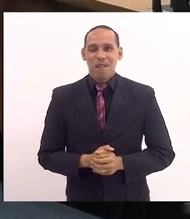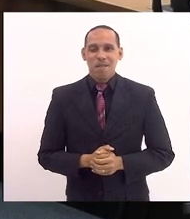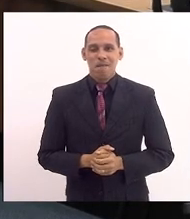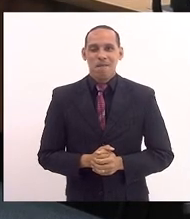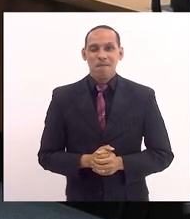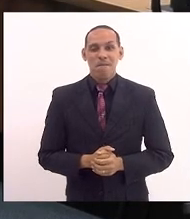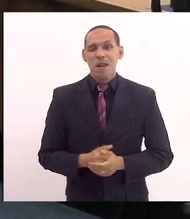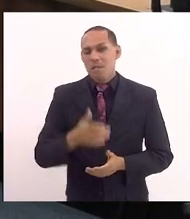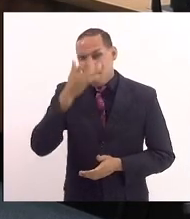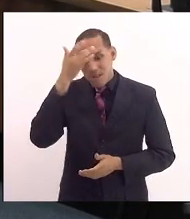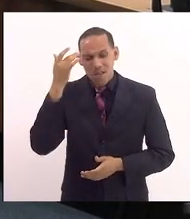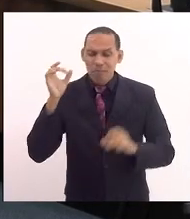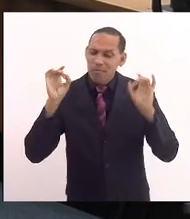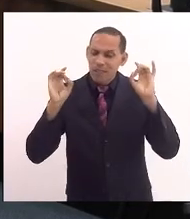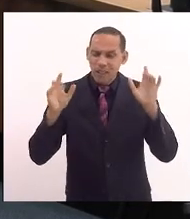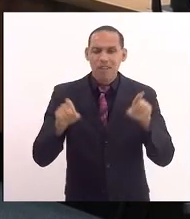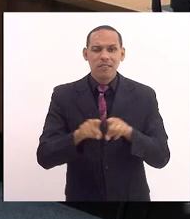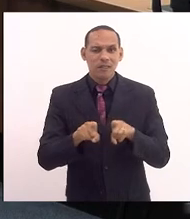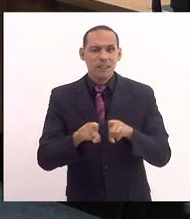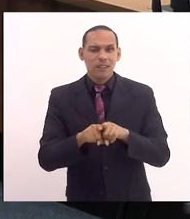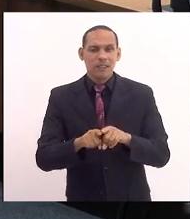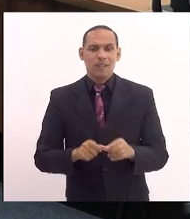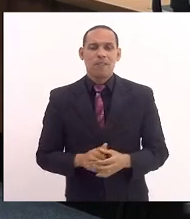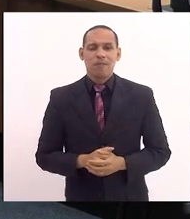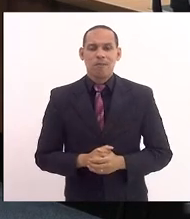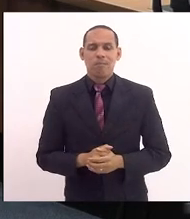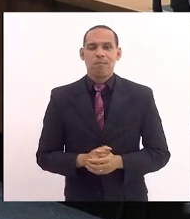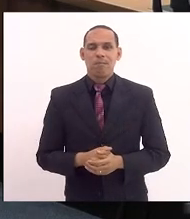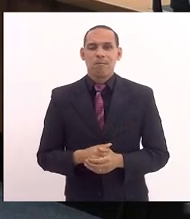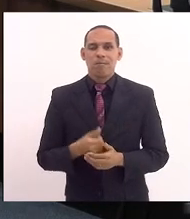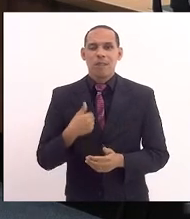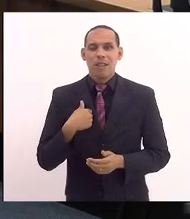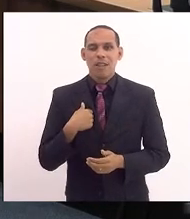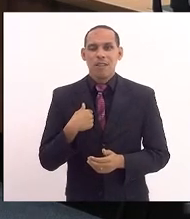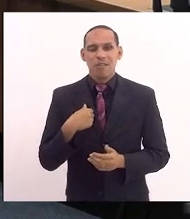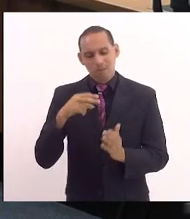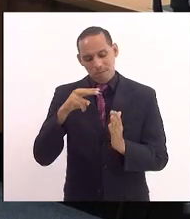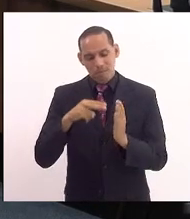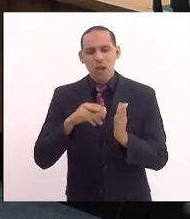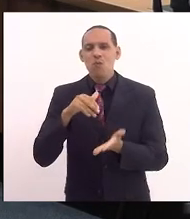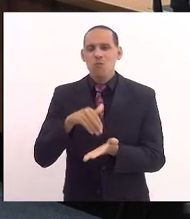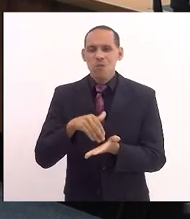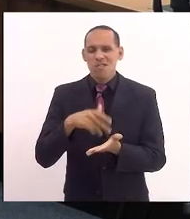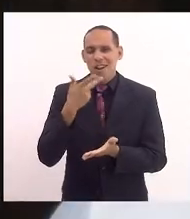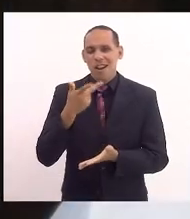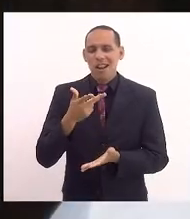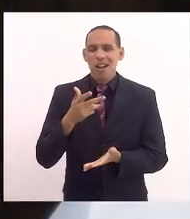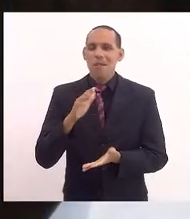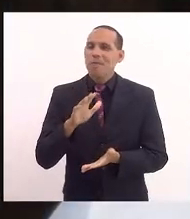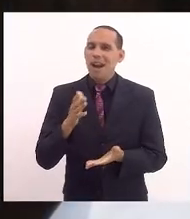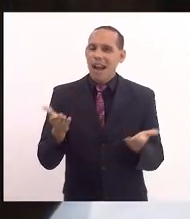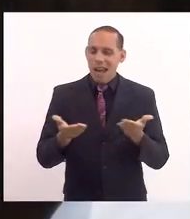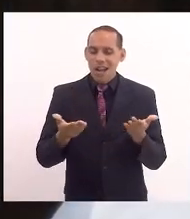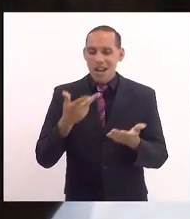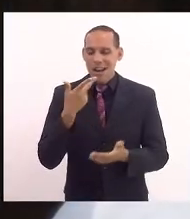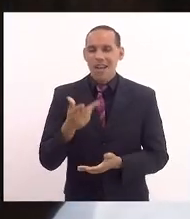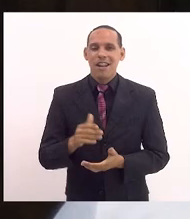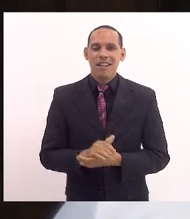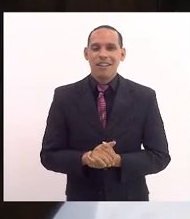Tem uma pessoa muito especial aqui também, que eu até passei, eu ia falar por último, mas vou falar